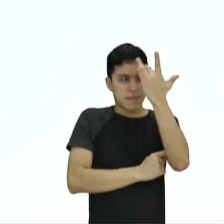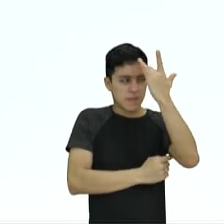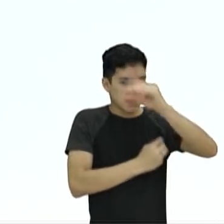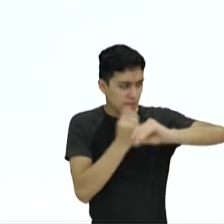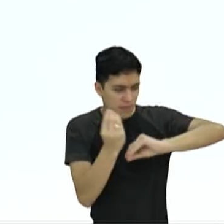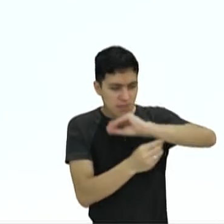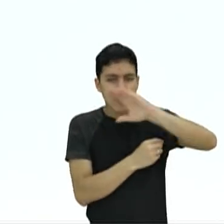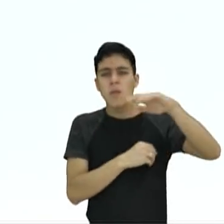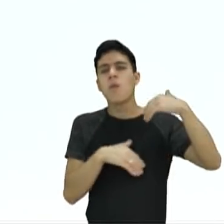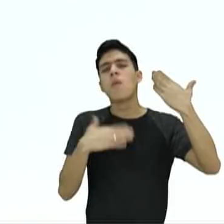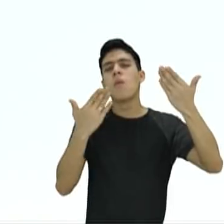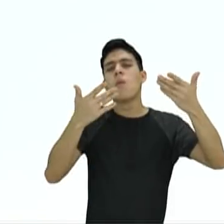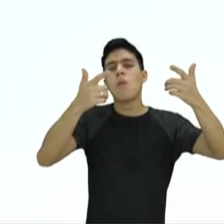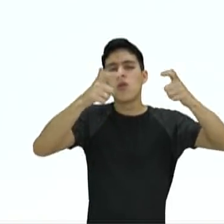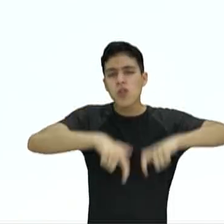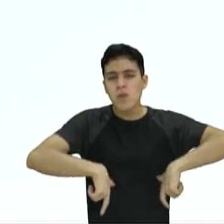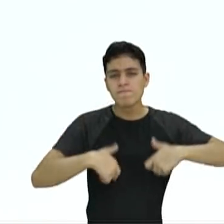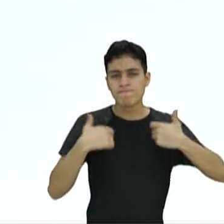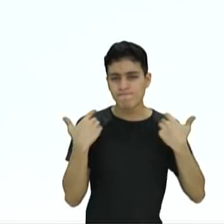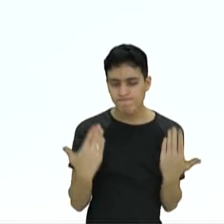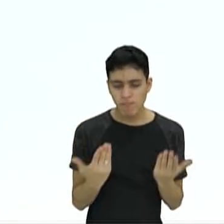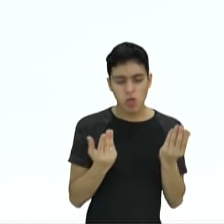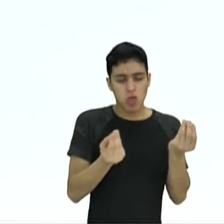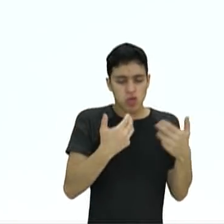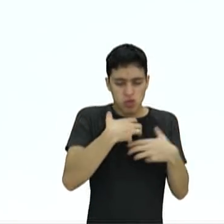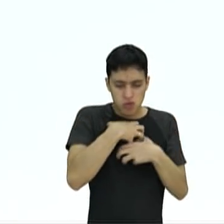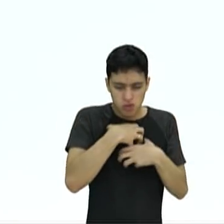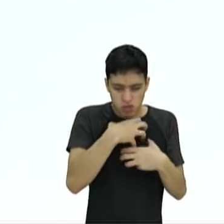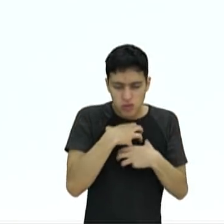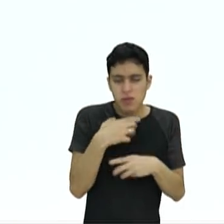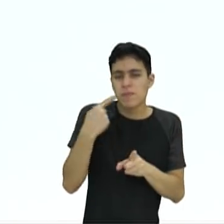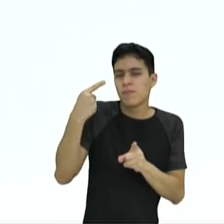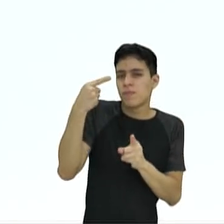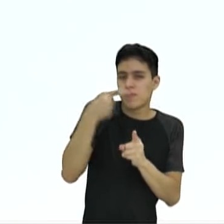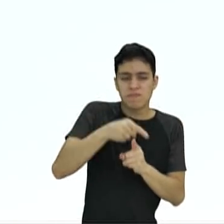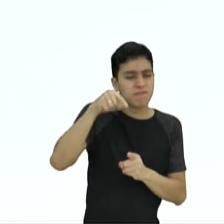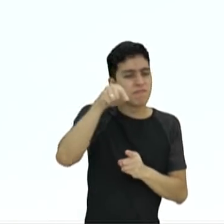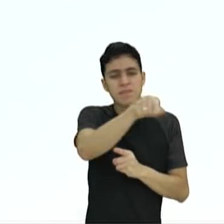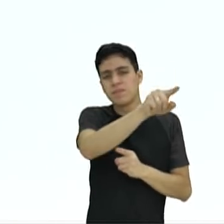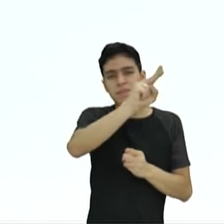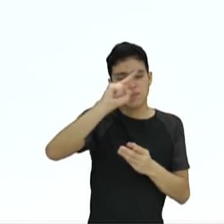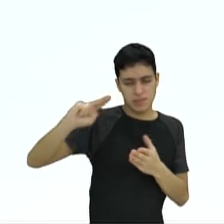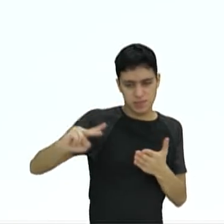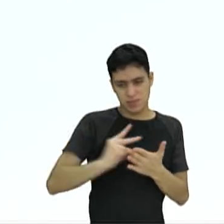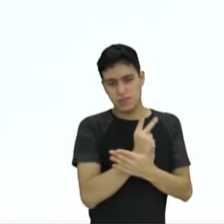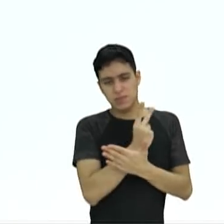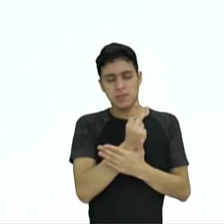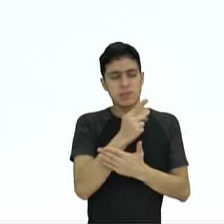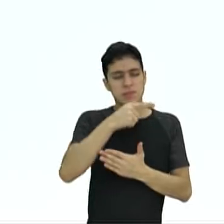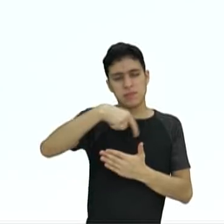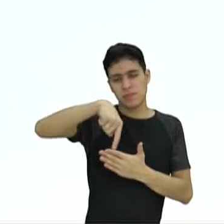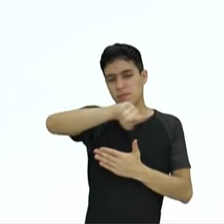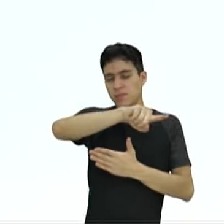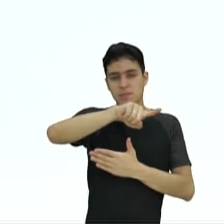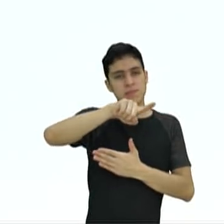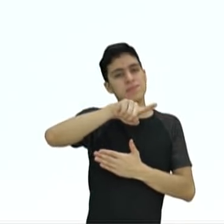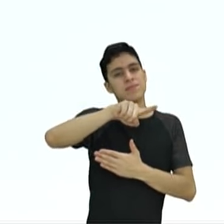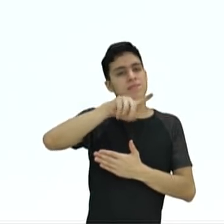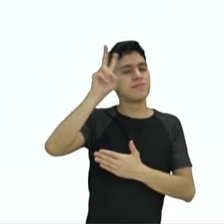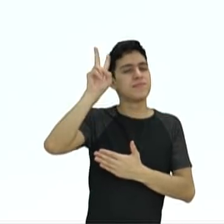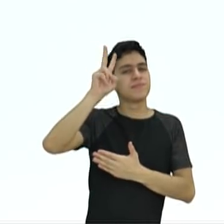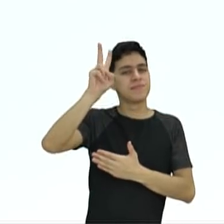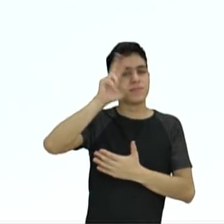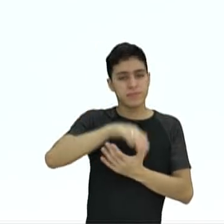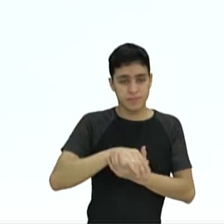envolvido, quando, onde, como, por que se deu o acontecimento central dessa história. É